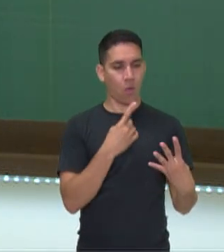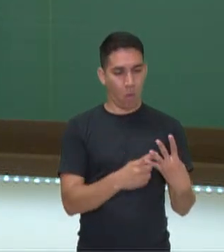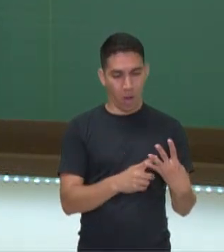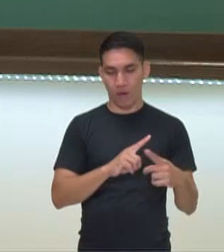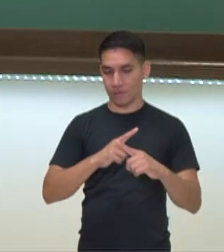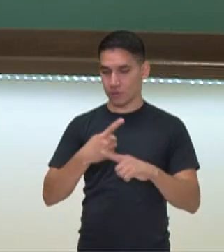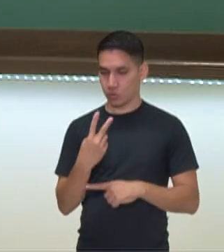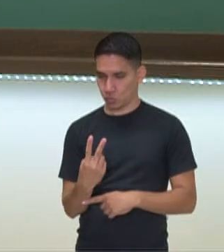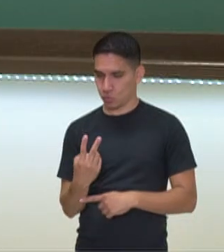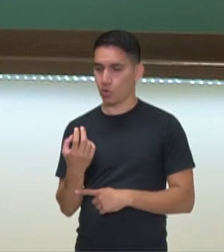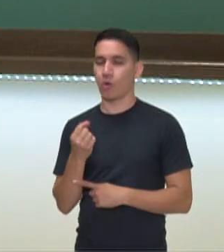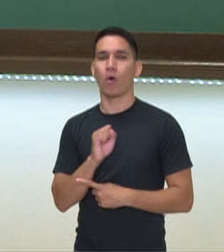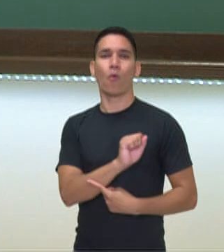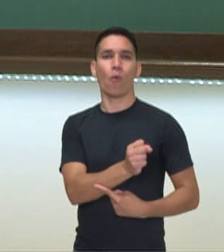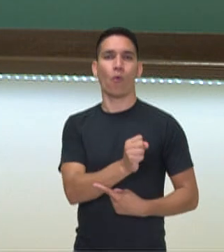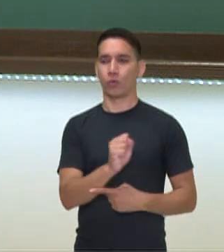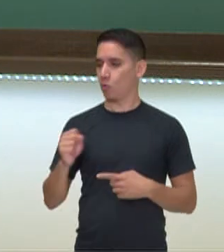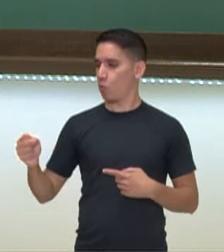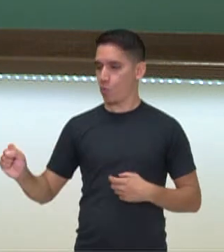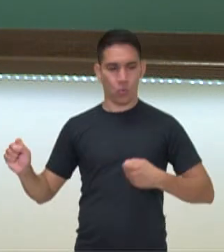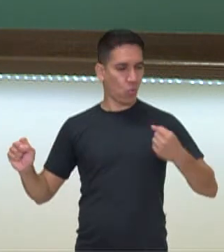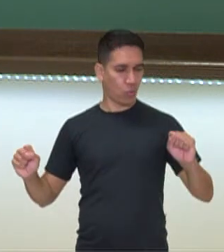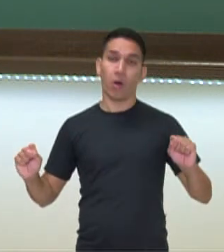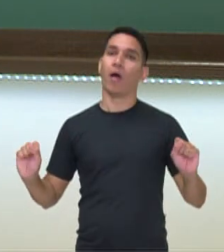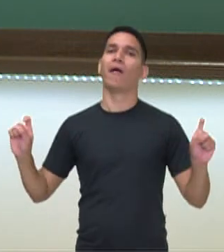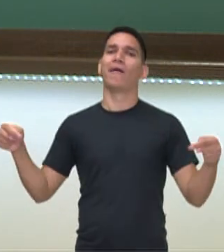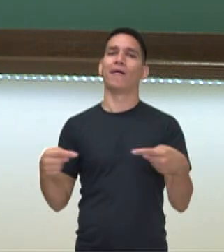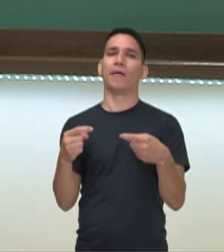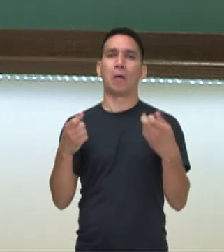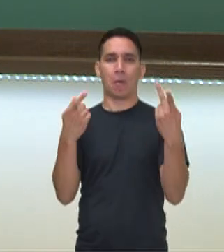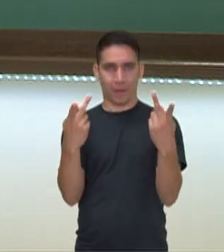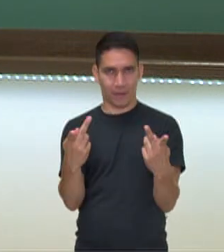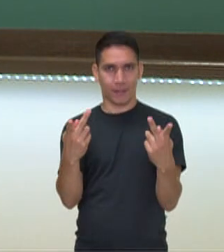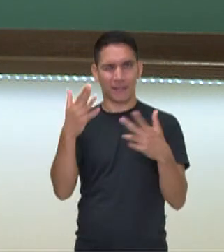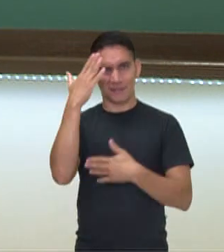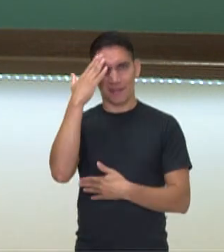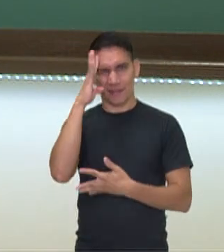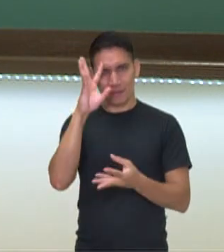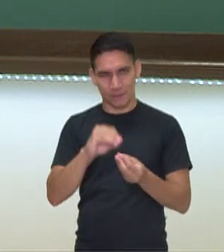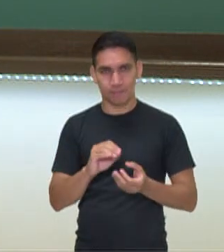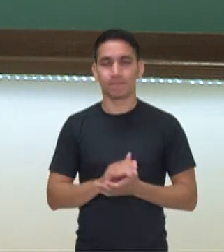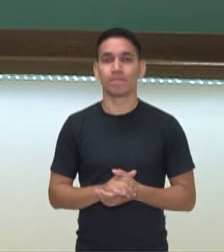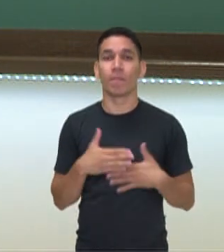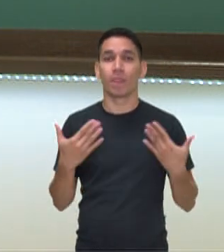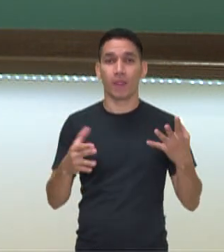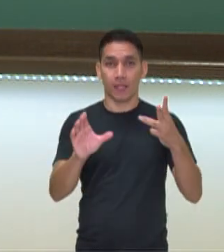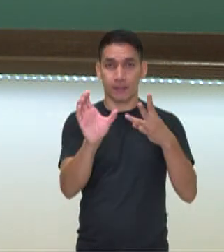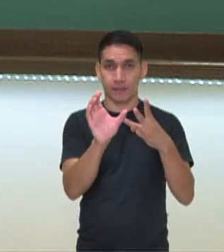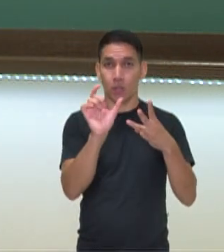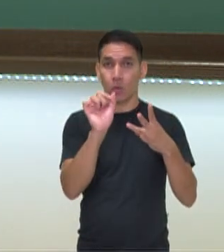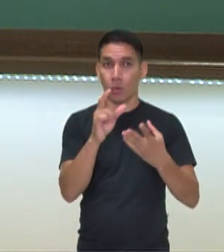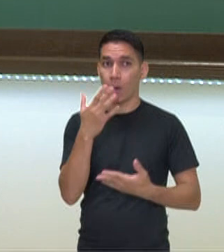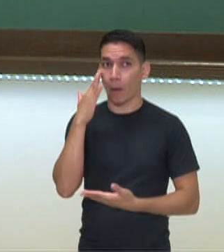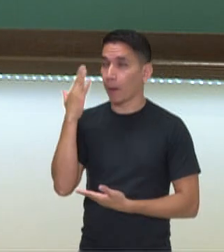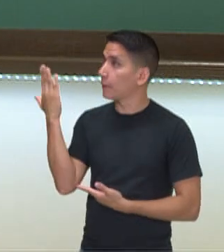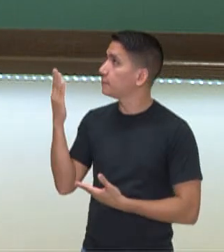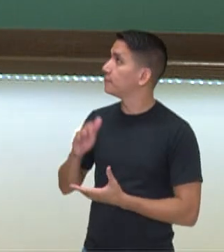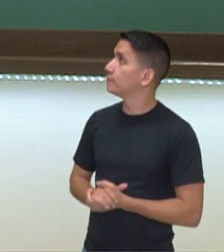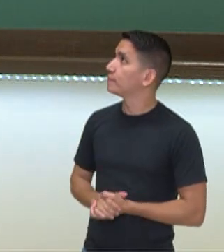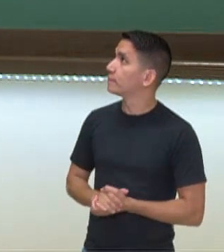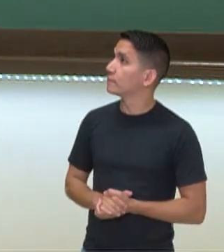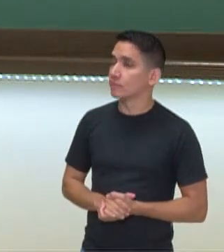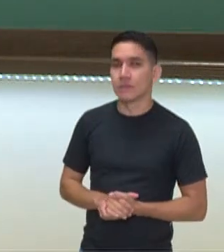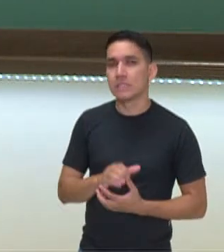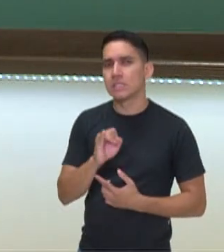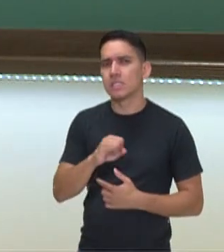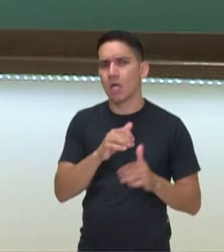8. Então, deu certo. Entenderam a dinâmica? Muito bom, né? Vamos lá para a letra C. Olha o que aconteceu na letra C.